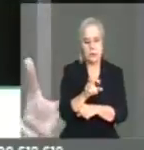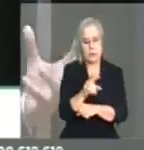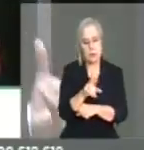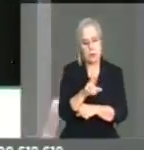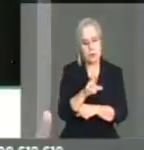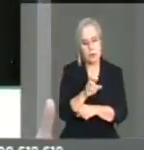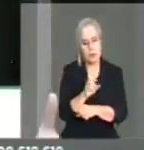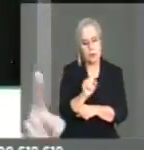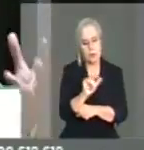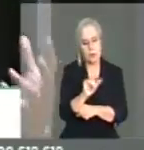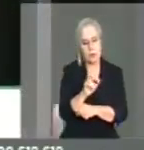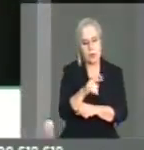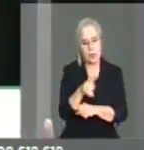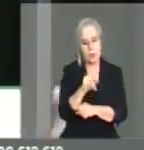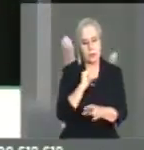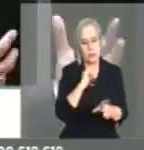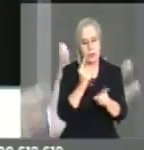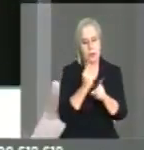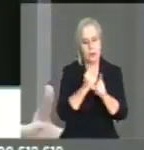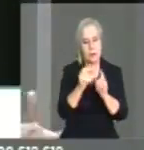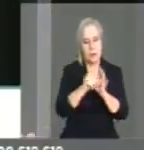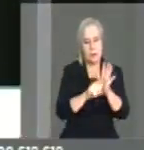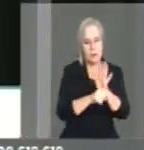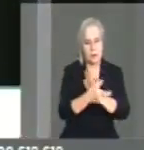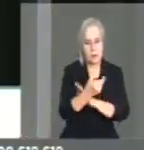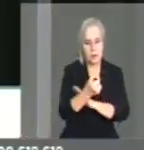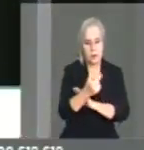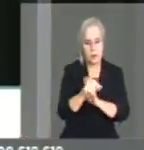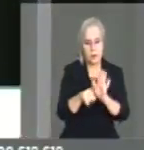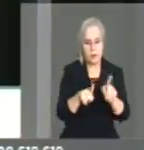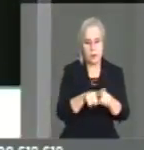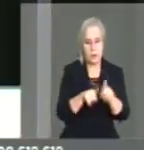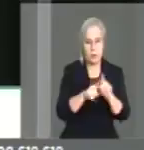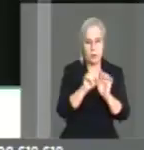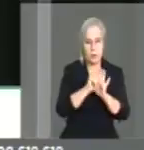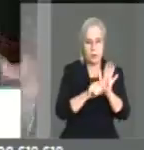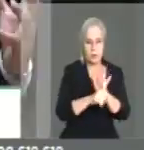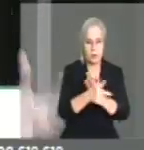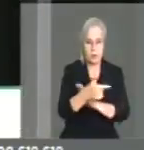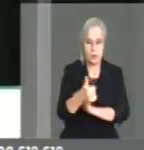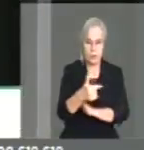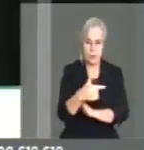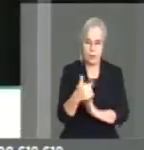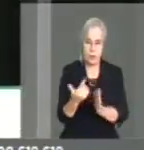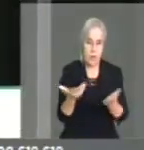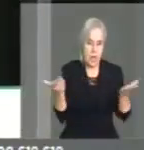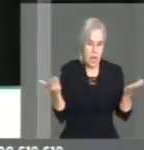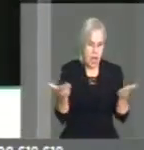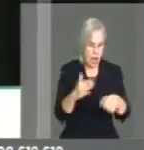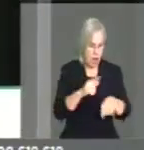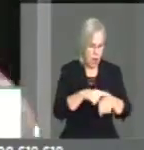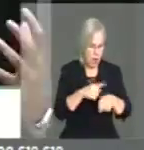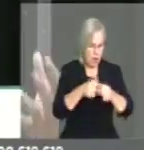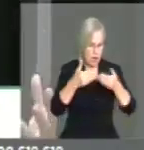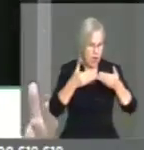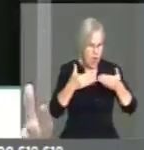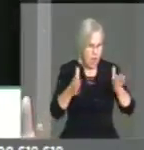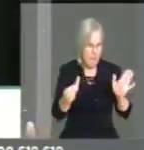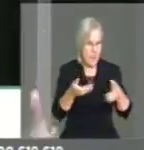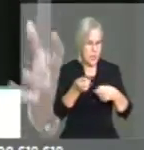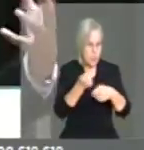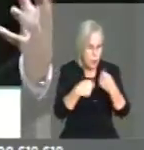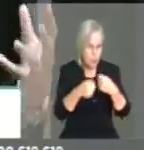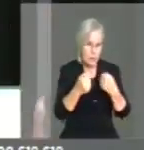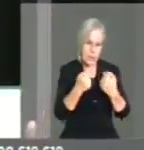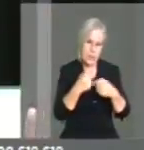achada nesse século XX e no século XXI, a não ser a reserva do Oriente Médio. Não é a hora de fazer essa abertura, é a hora que a